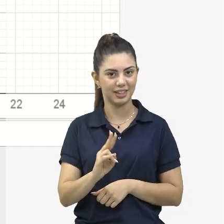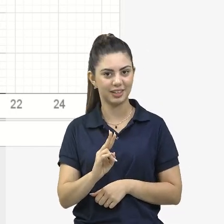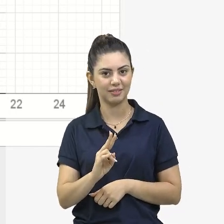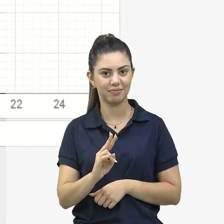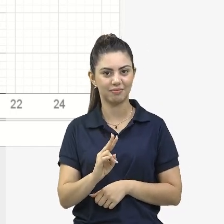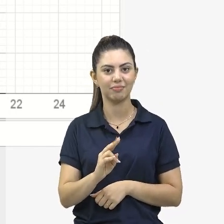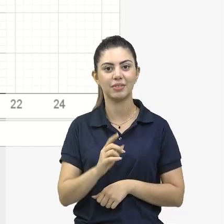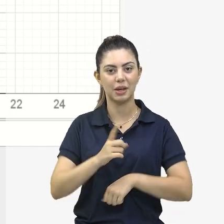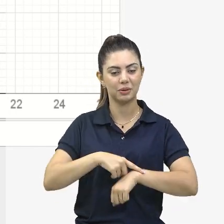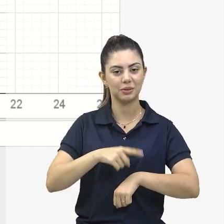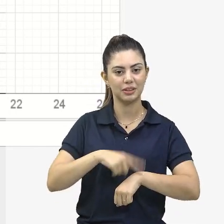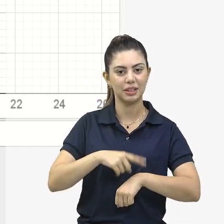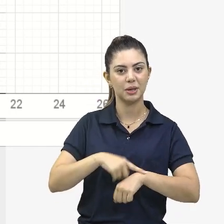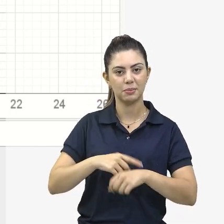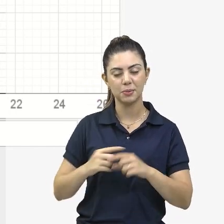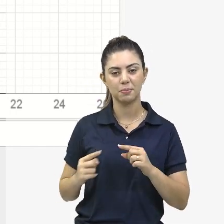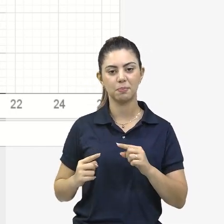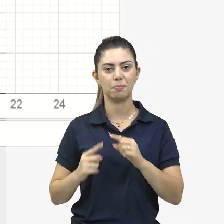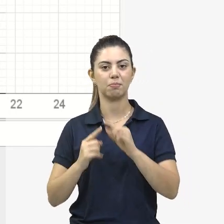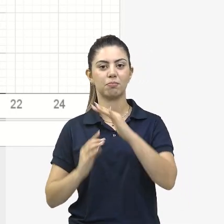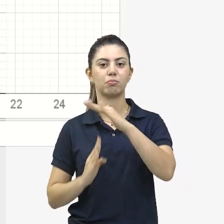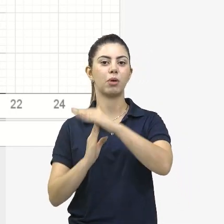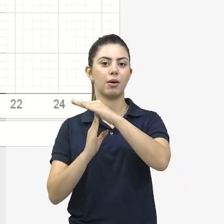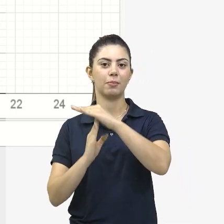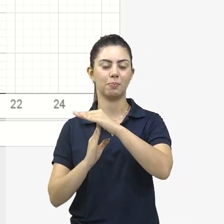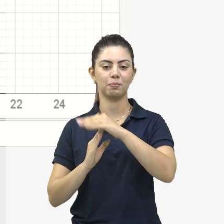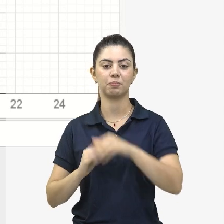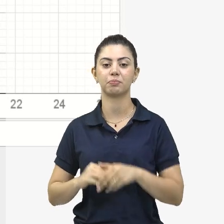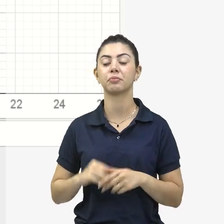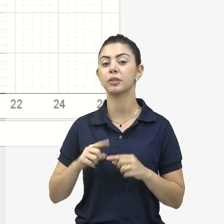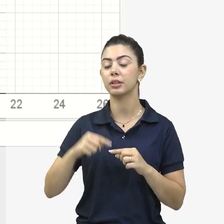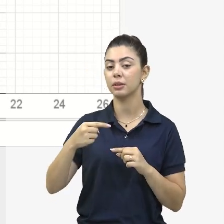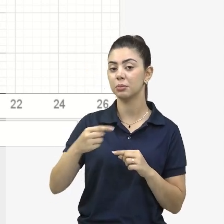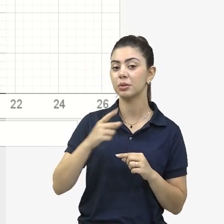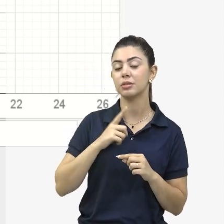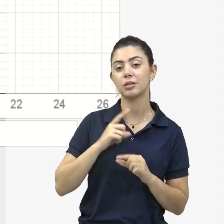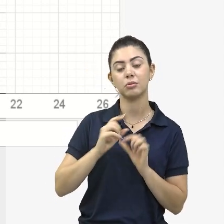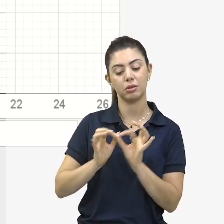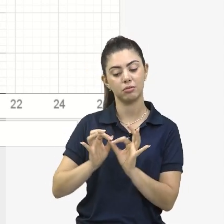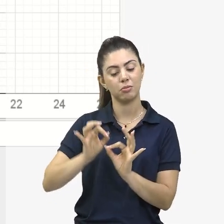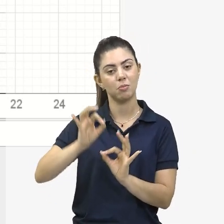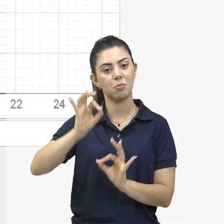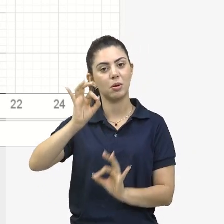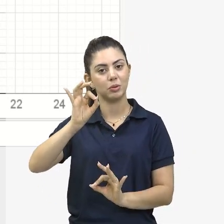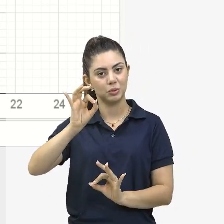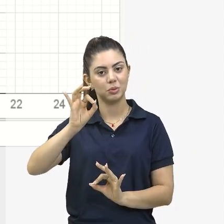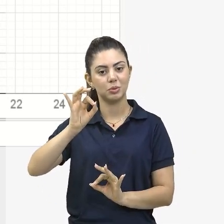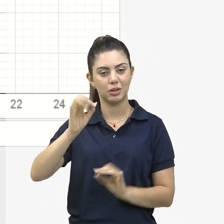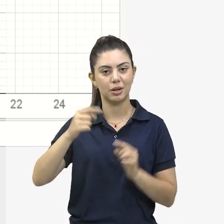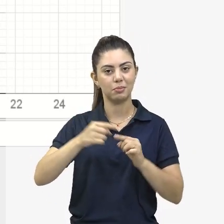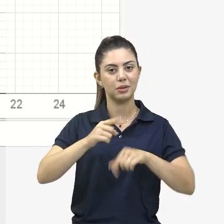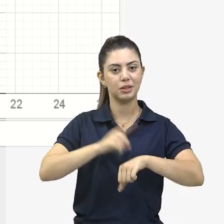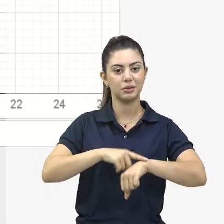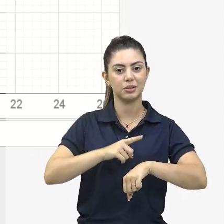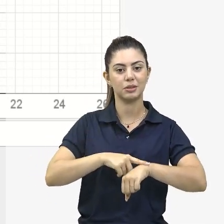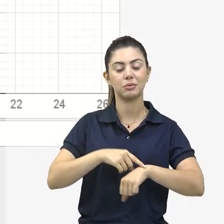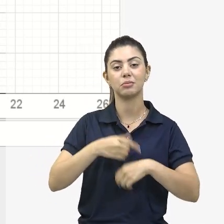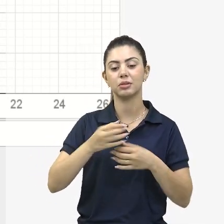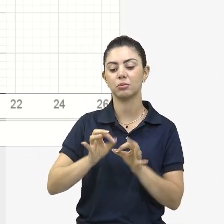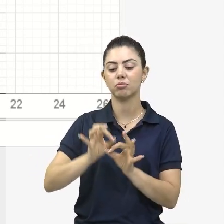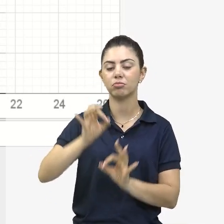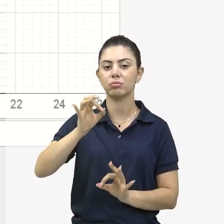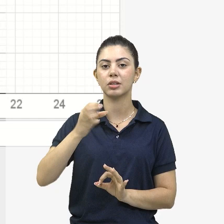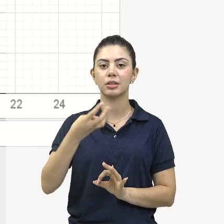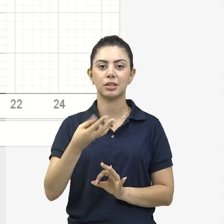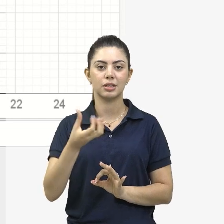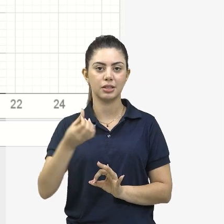tempo vértice. E, consequentemente, né, ele vai ter uma altura aqui relacionada a esse tempo, né, que é de 36 metros.